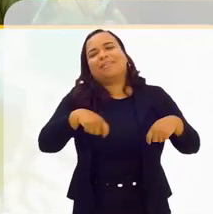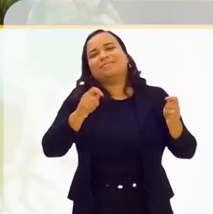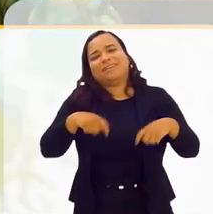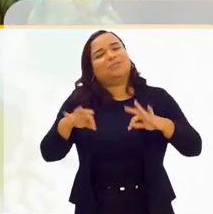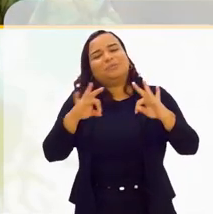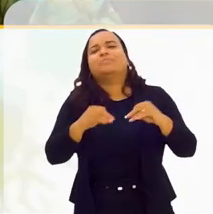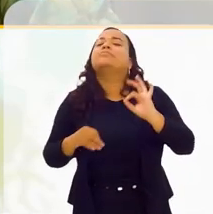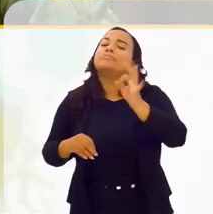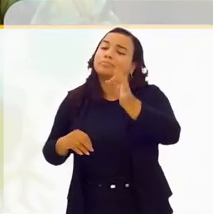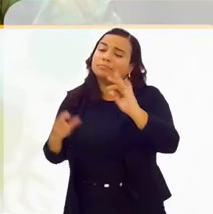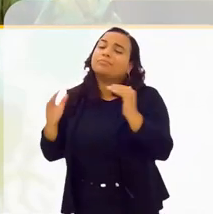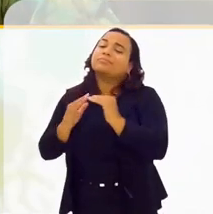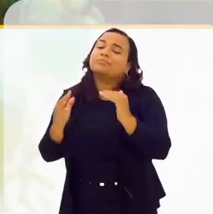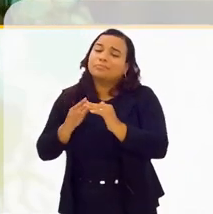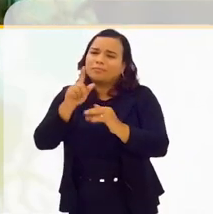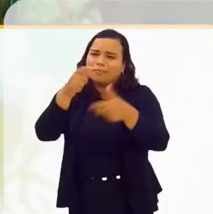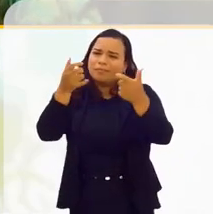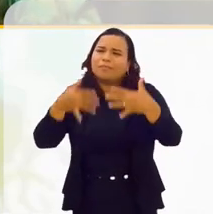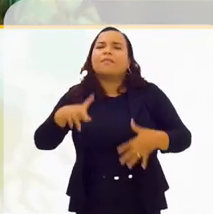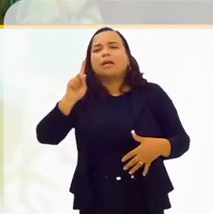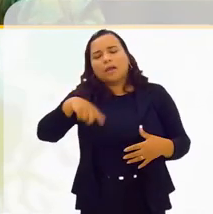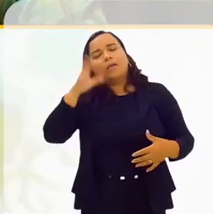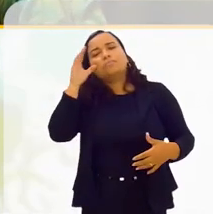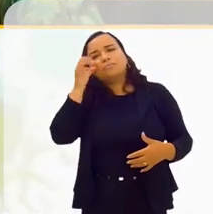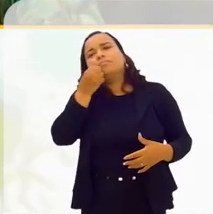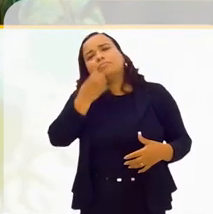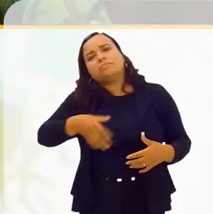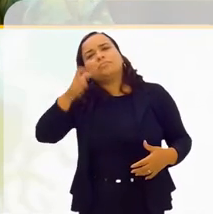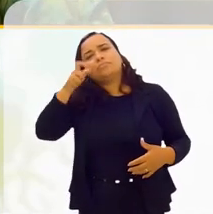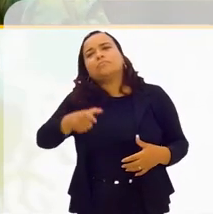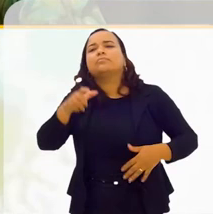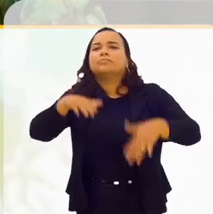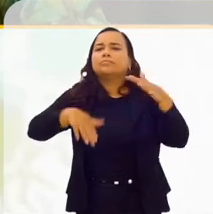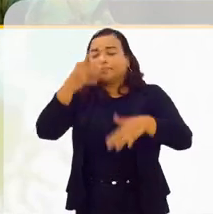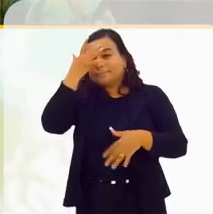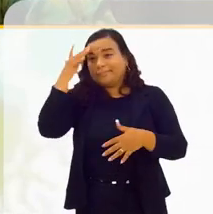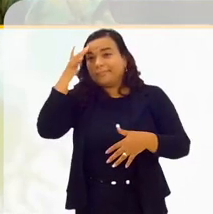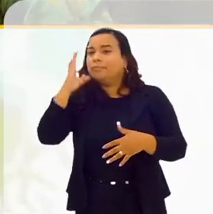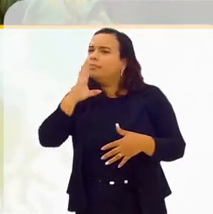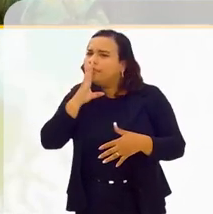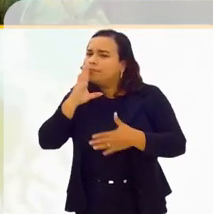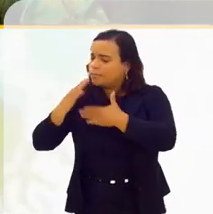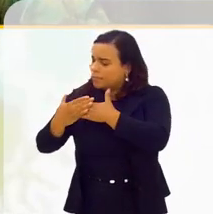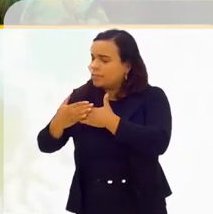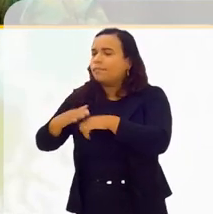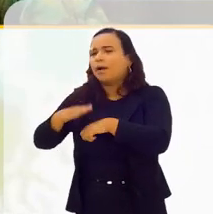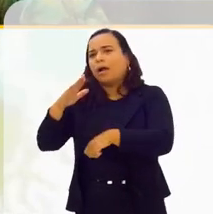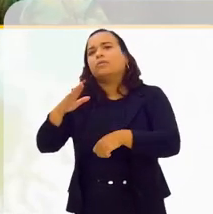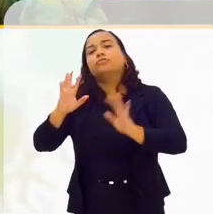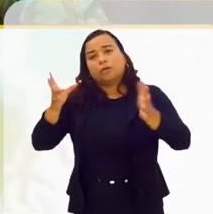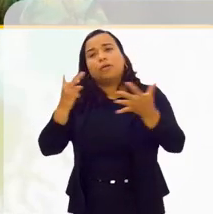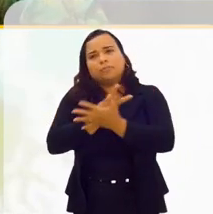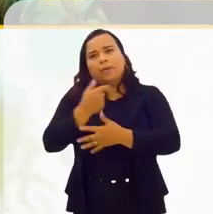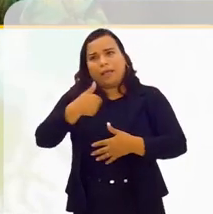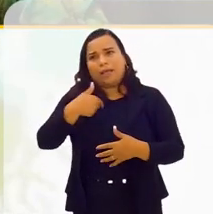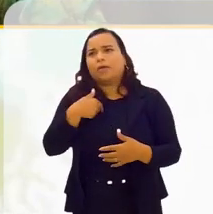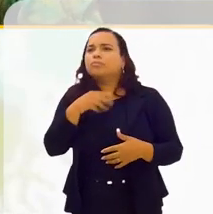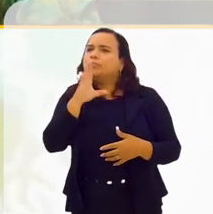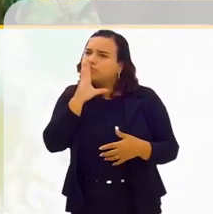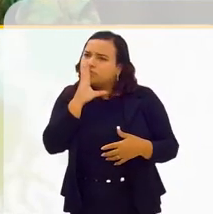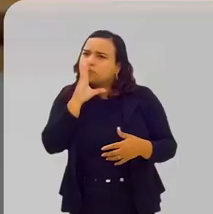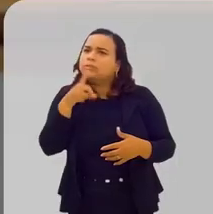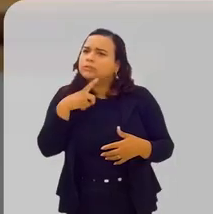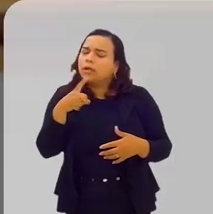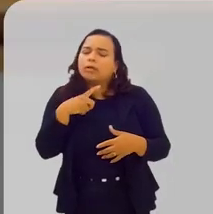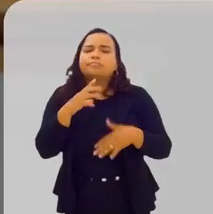Claro mas o que você falou é interessante porque às vezes a pessoa mais fechada já aconteceu comigo assim então tá